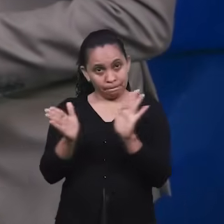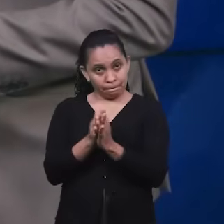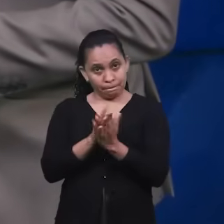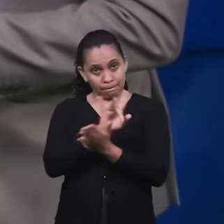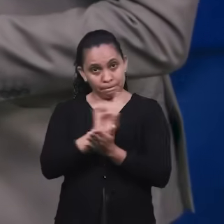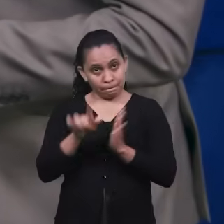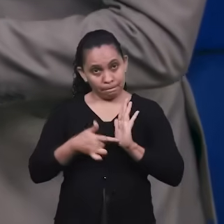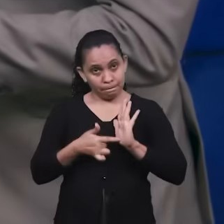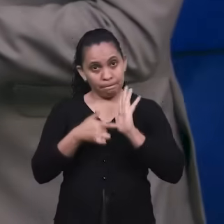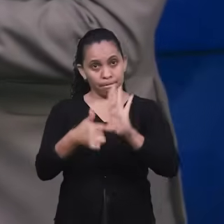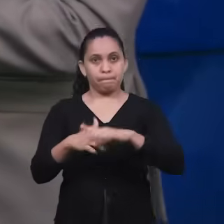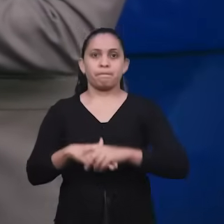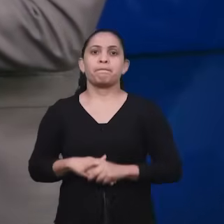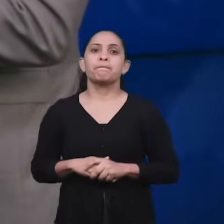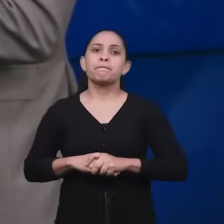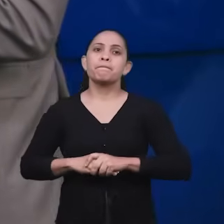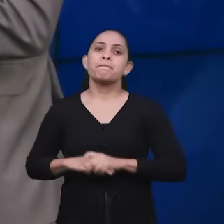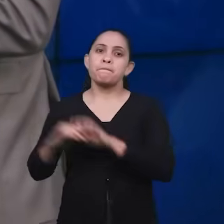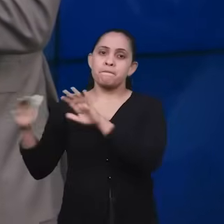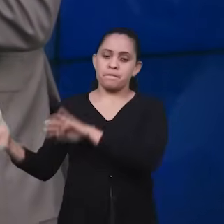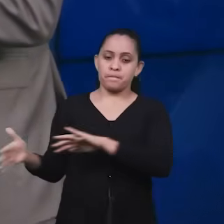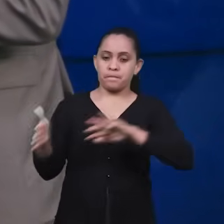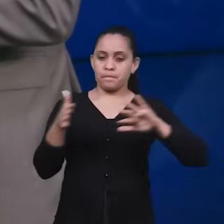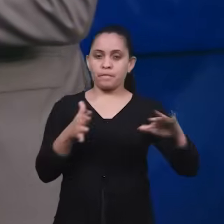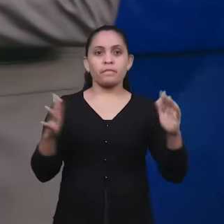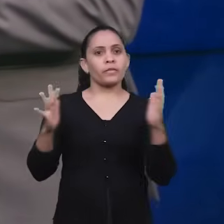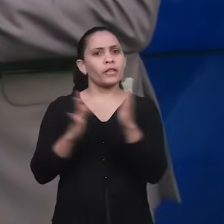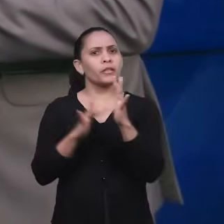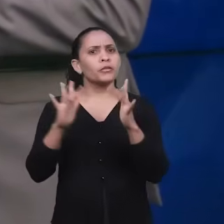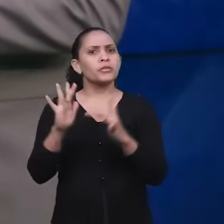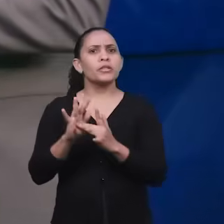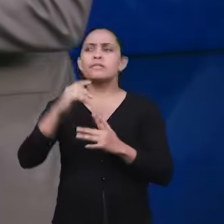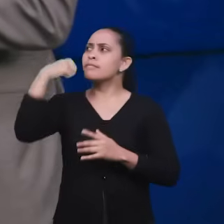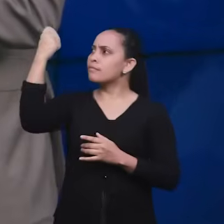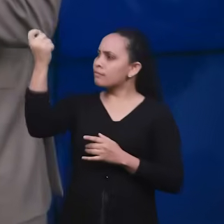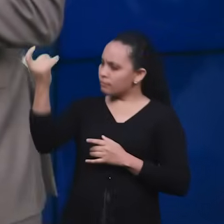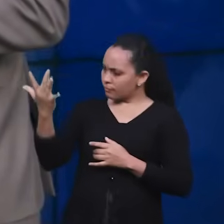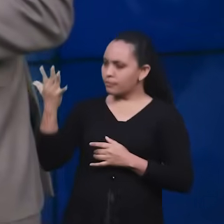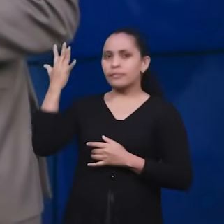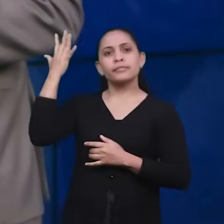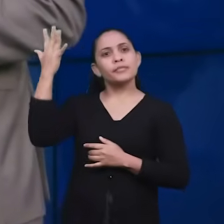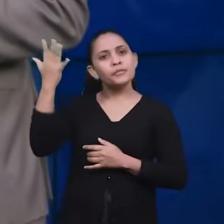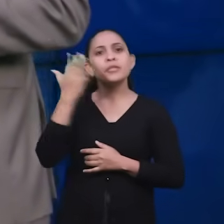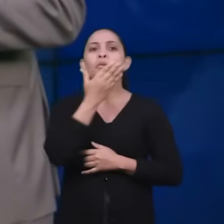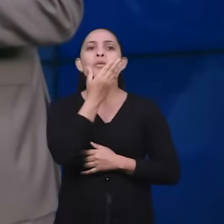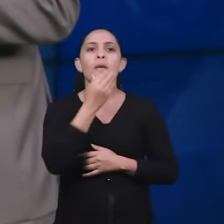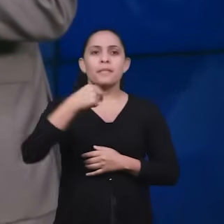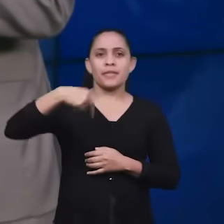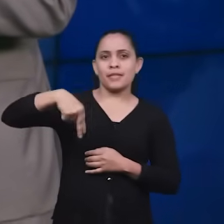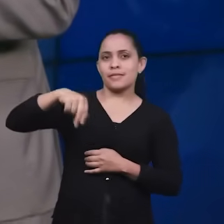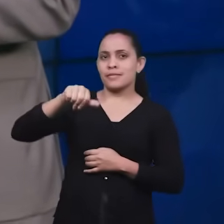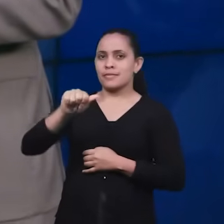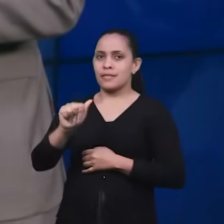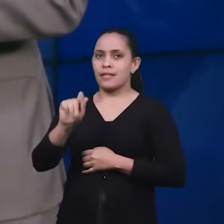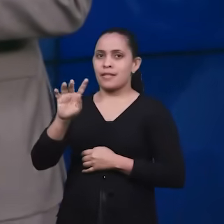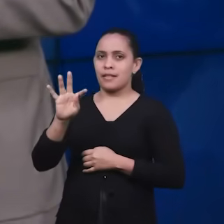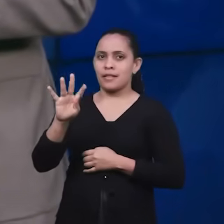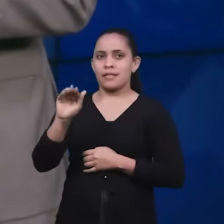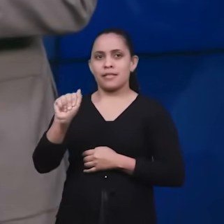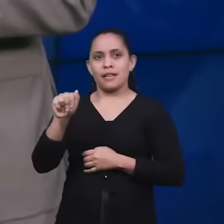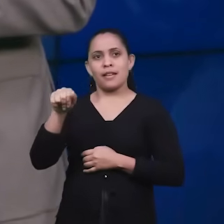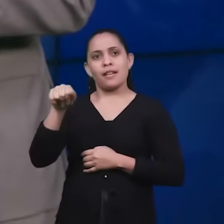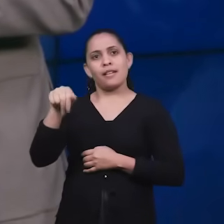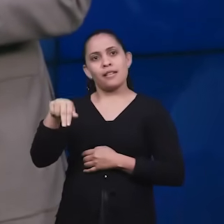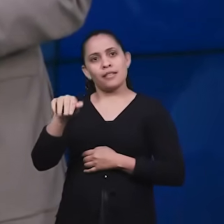aqui Jesus vai se revelar a Natanael. Então olha esse diálogo,